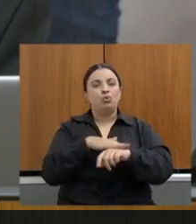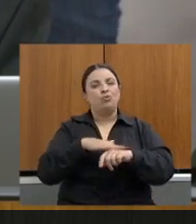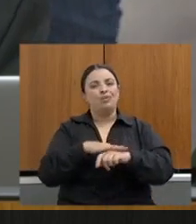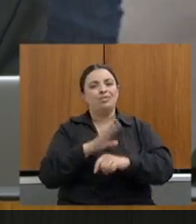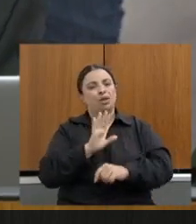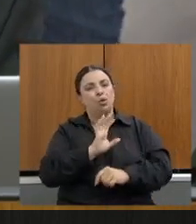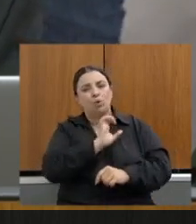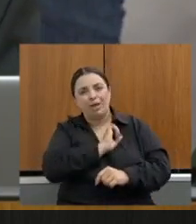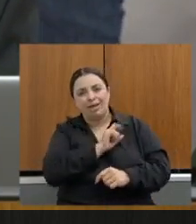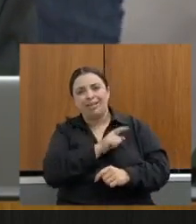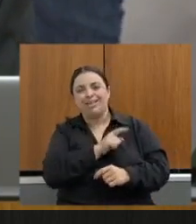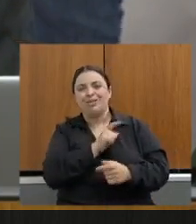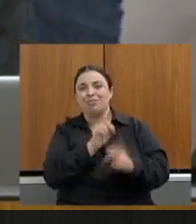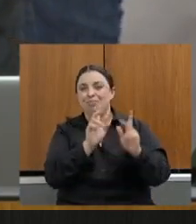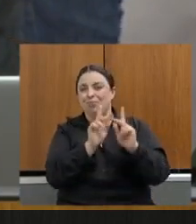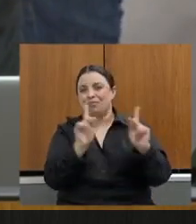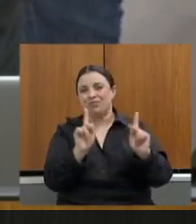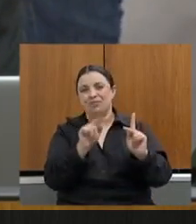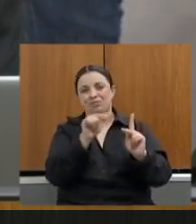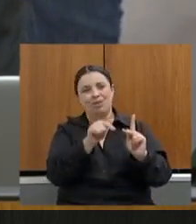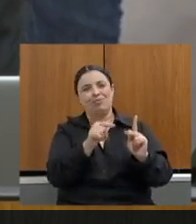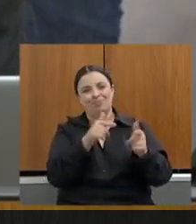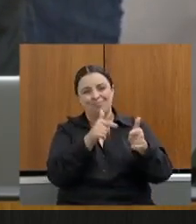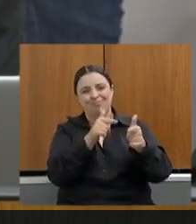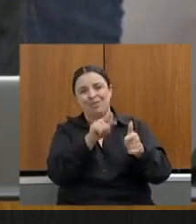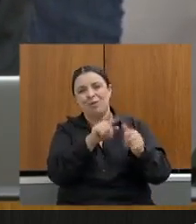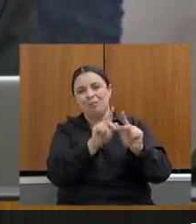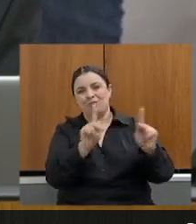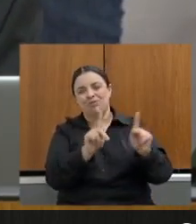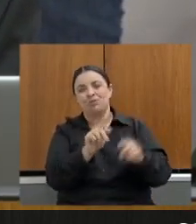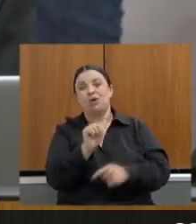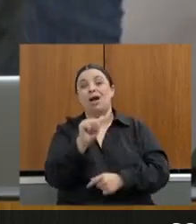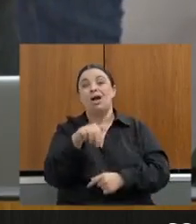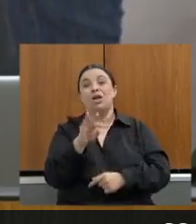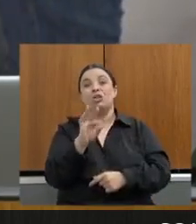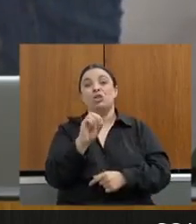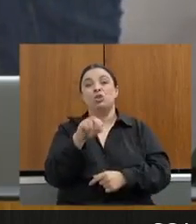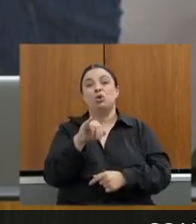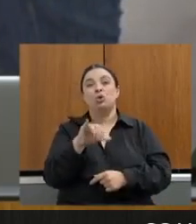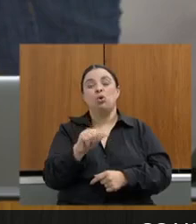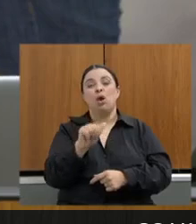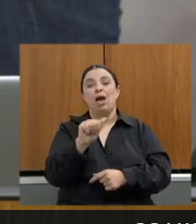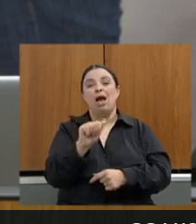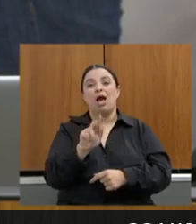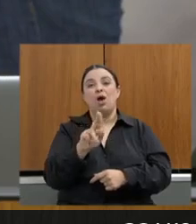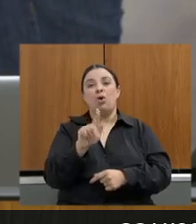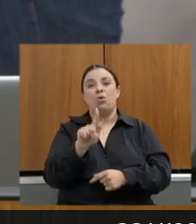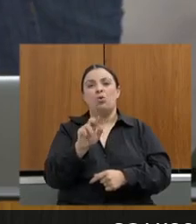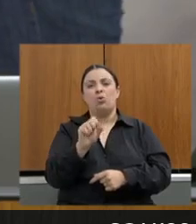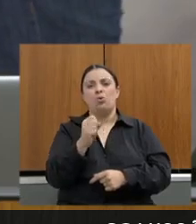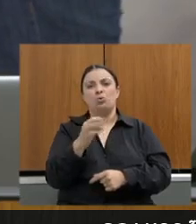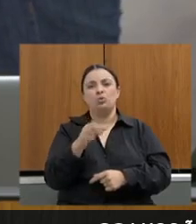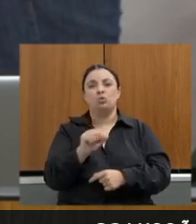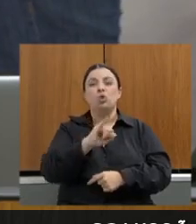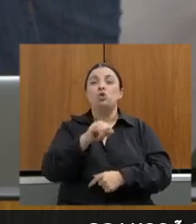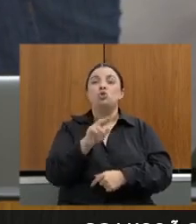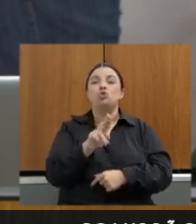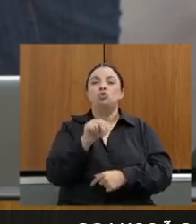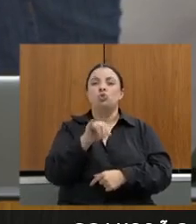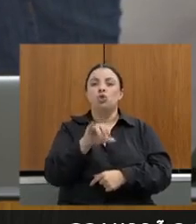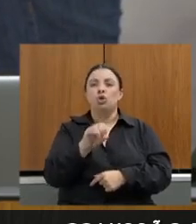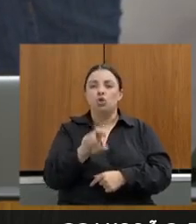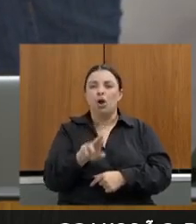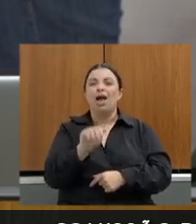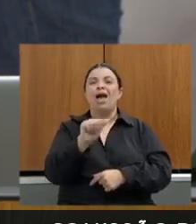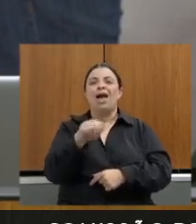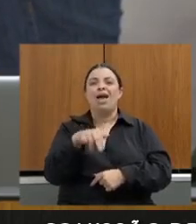nós podemos chamar de professor né João Nosso Antônio Augusto Junho Anastasia por várias vezes ele ainda Governador